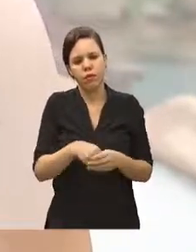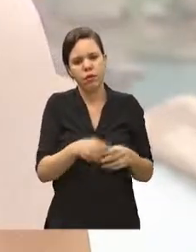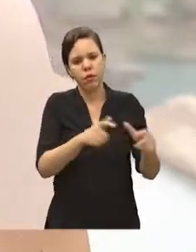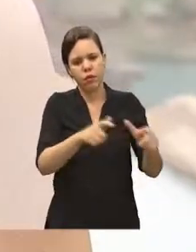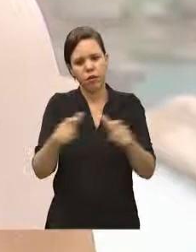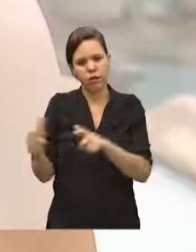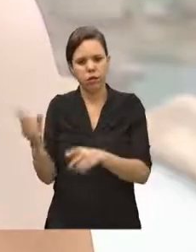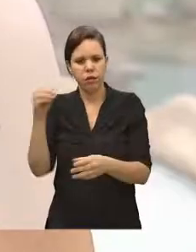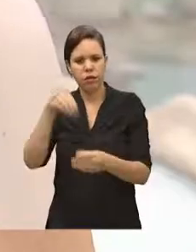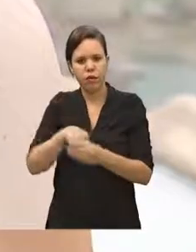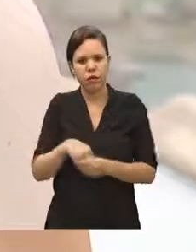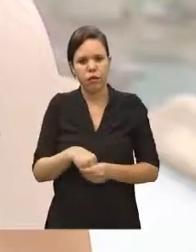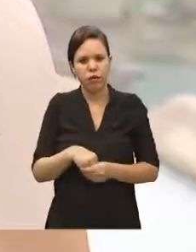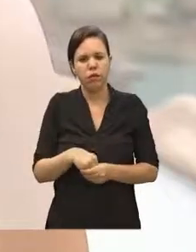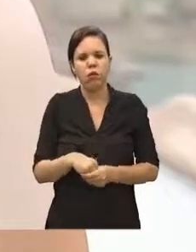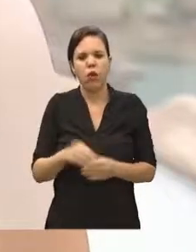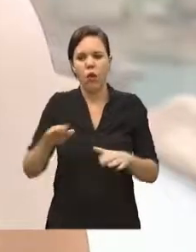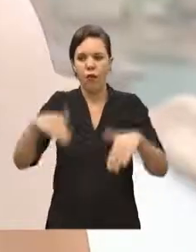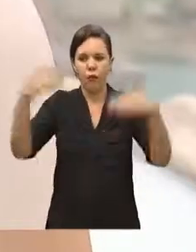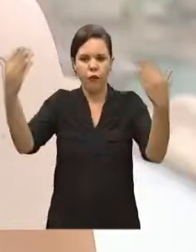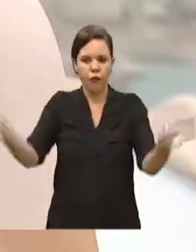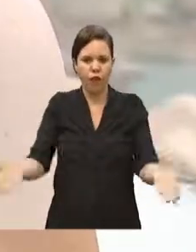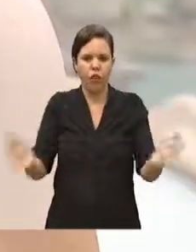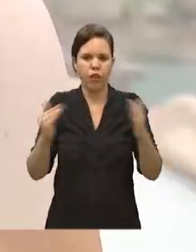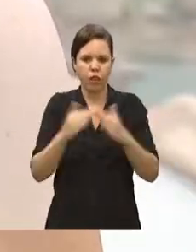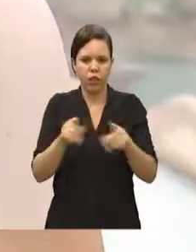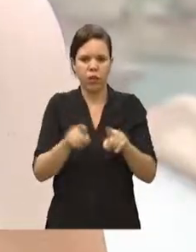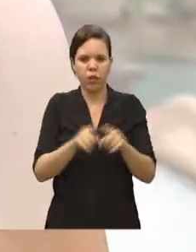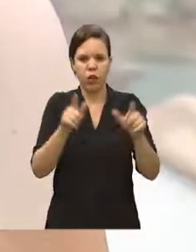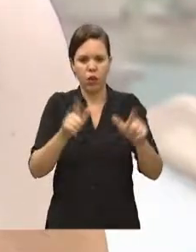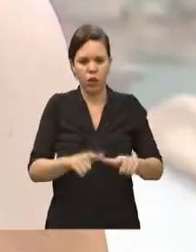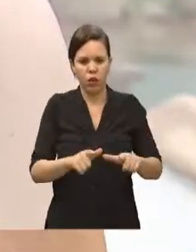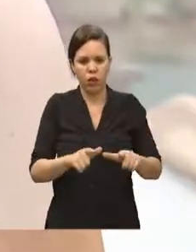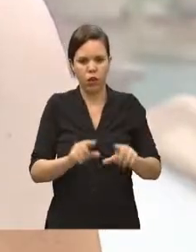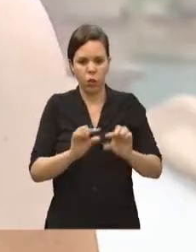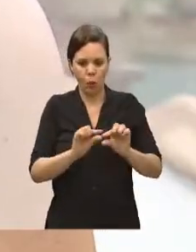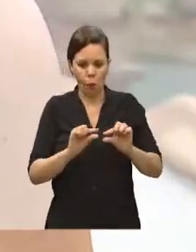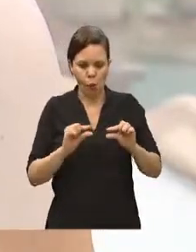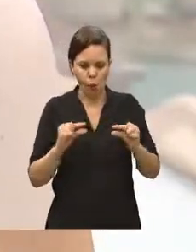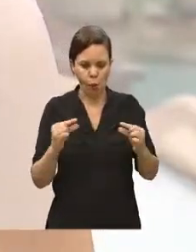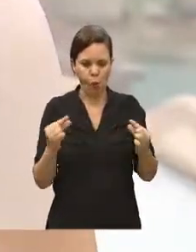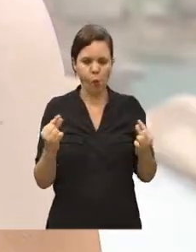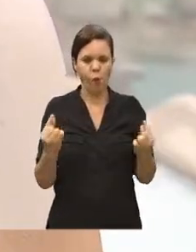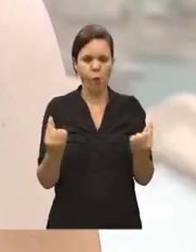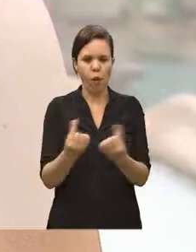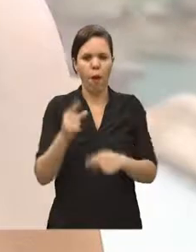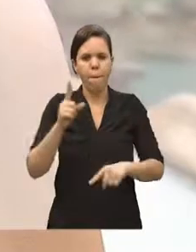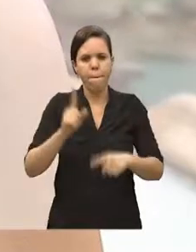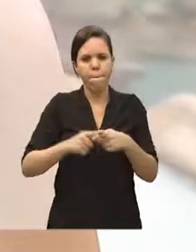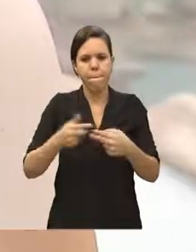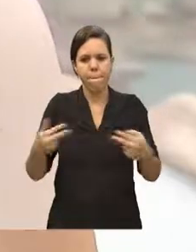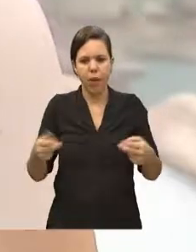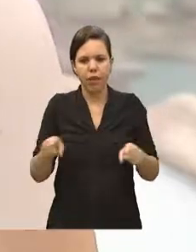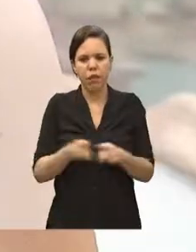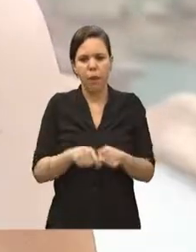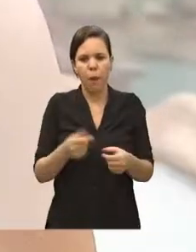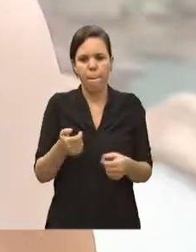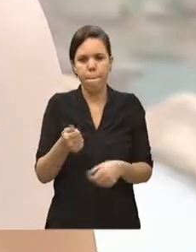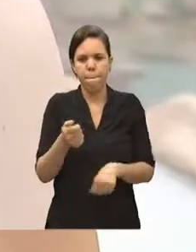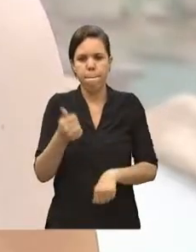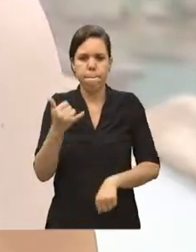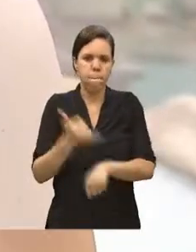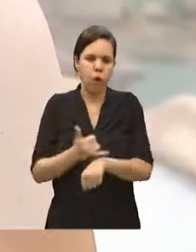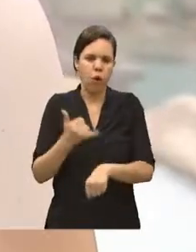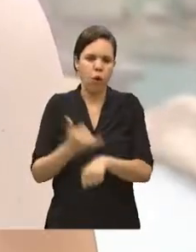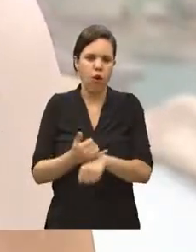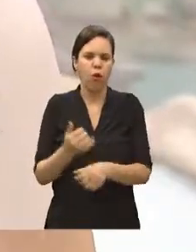ambiente interno ou ambiente externo, é colocado uma camada de um material que vai, inclusive, um pouco de concreto, para